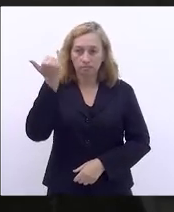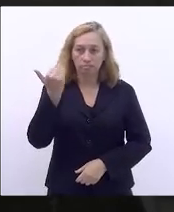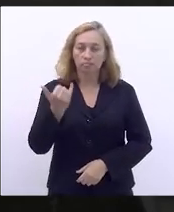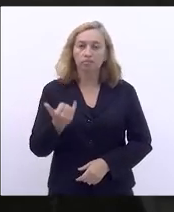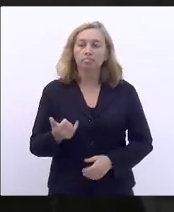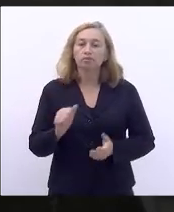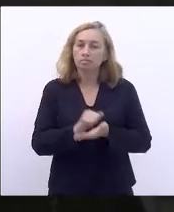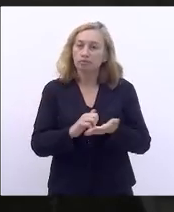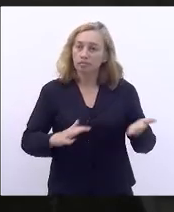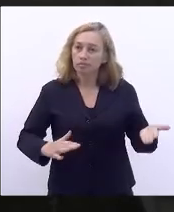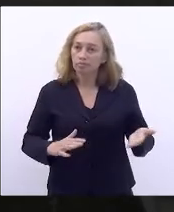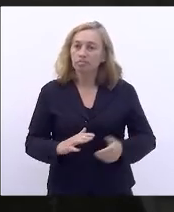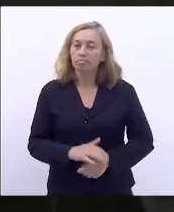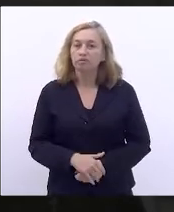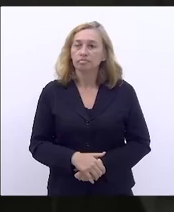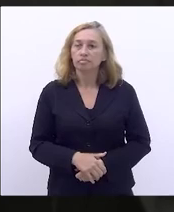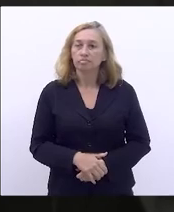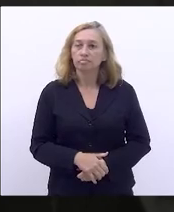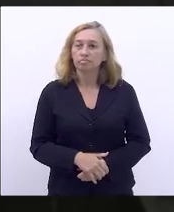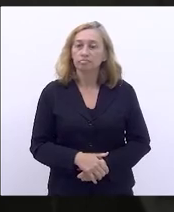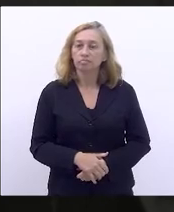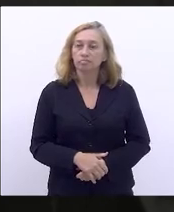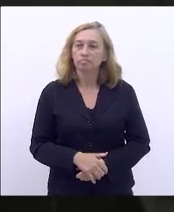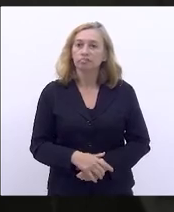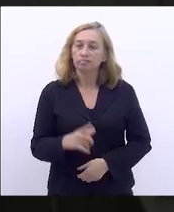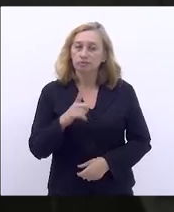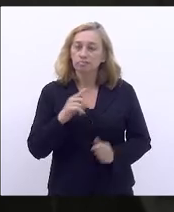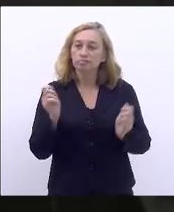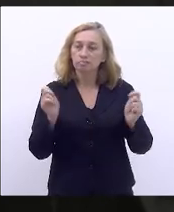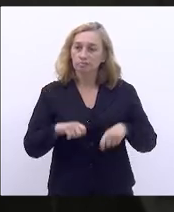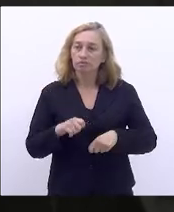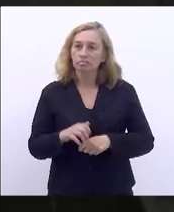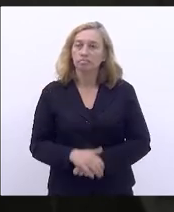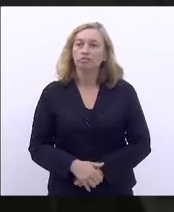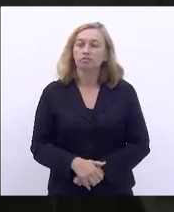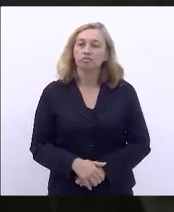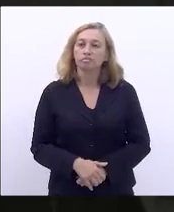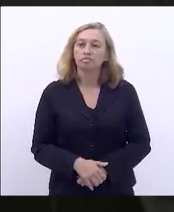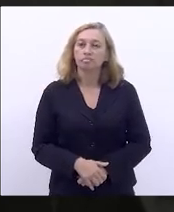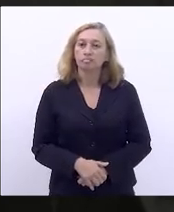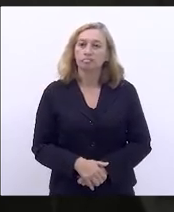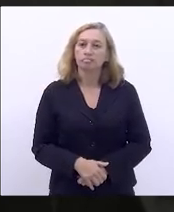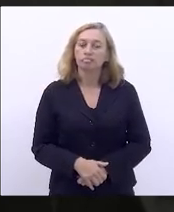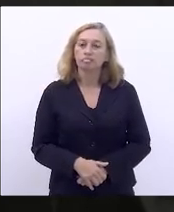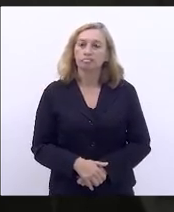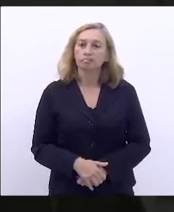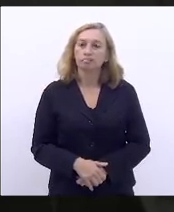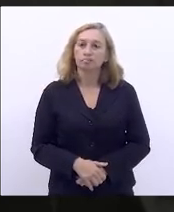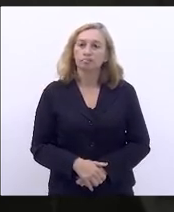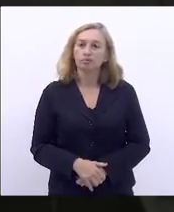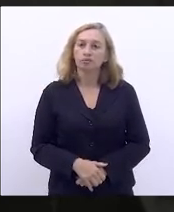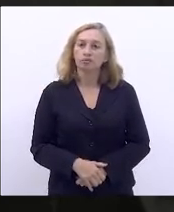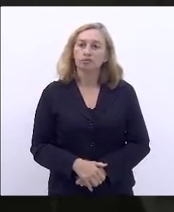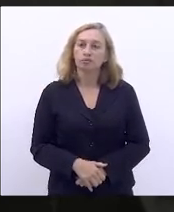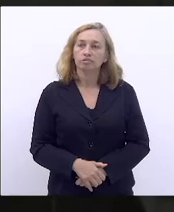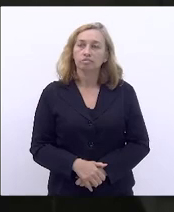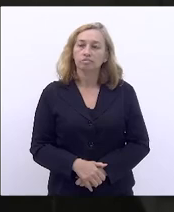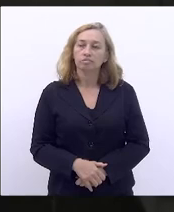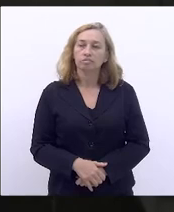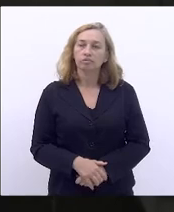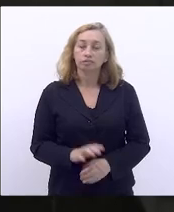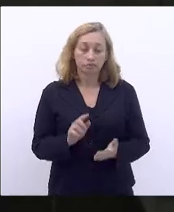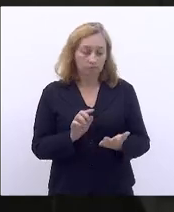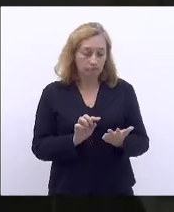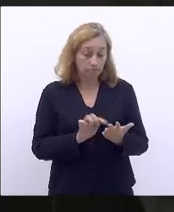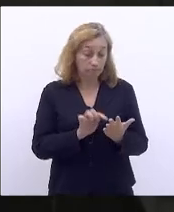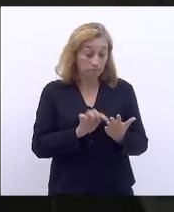dessas atividades, elas têm um potencial de... É porque está entrando aqui ligação toda